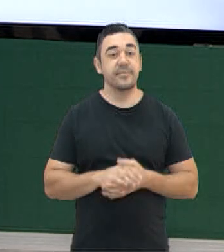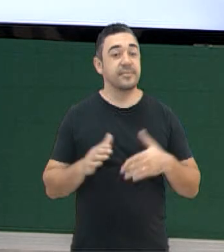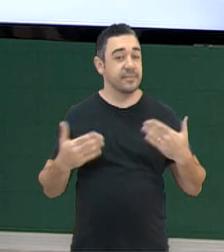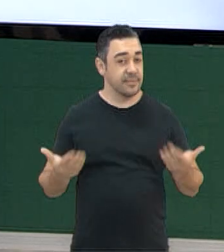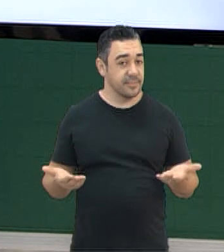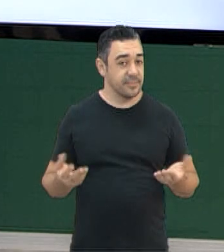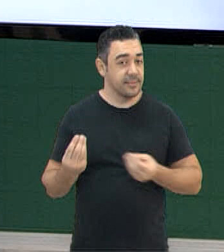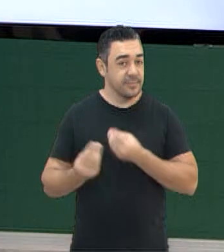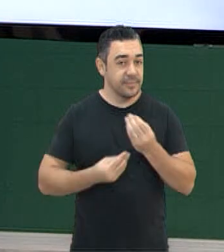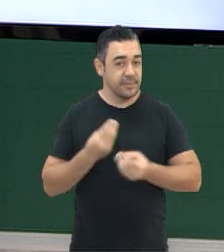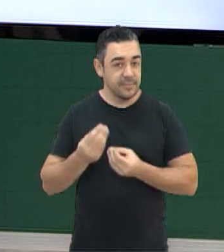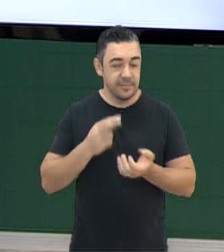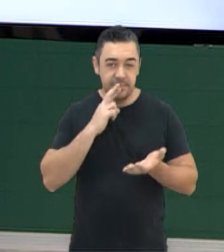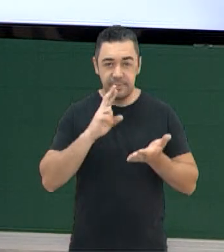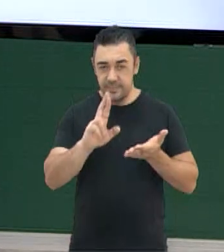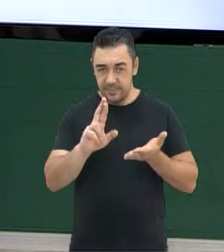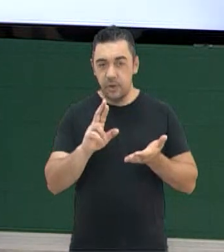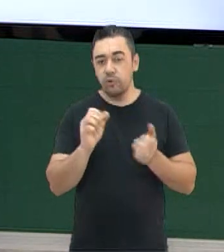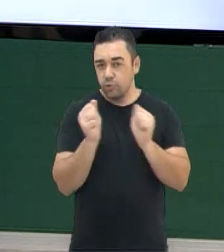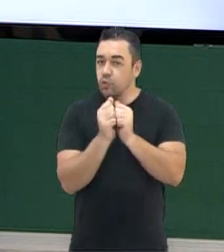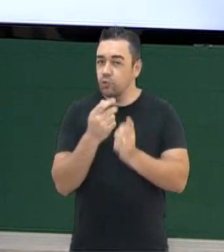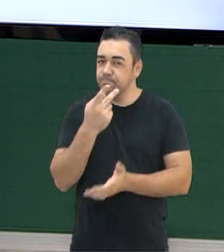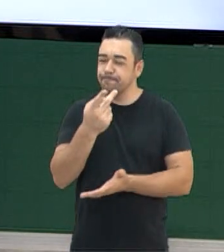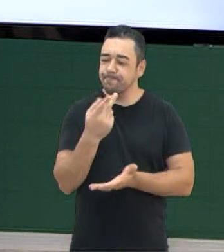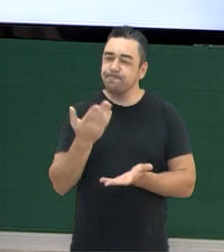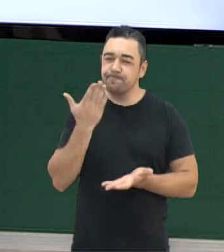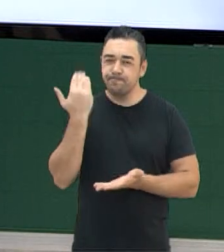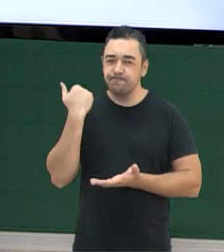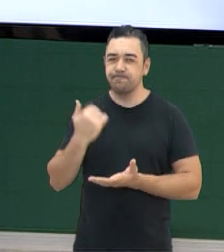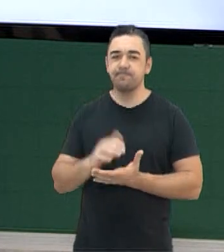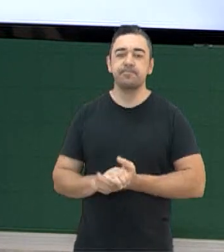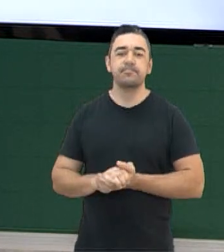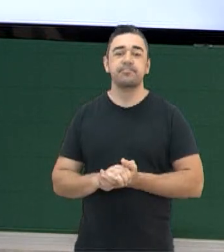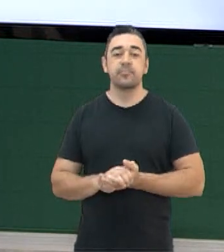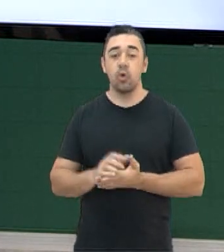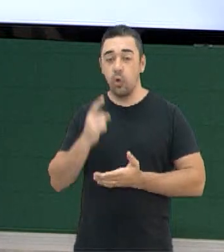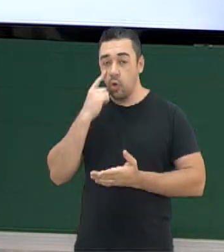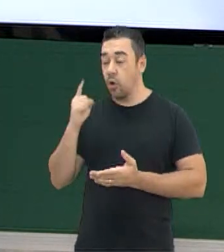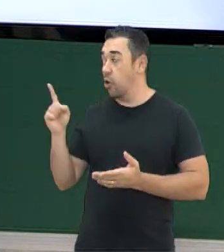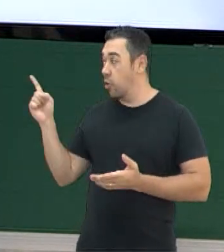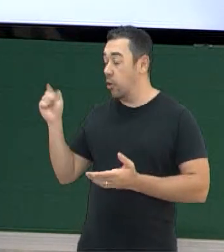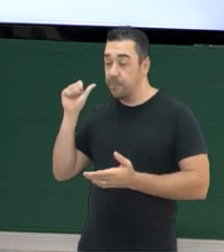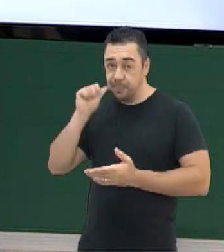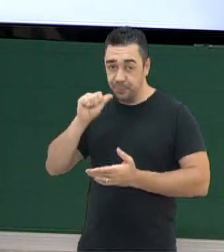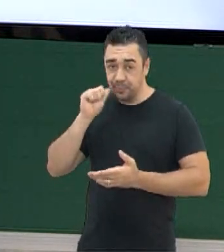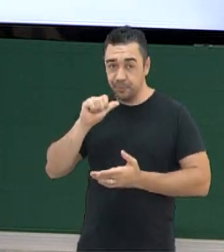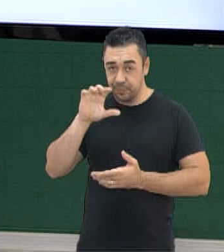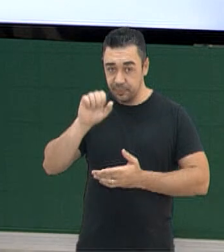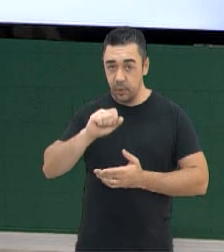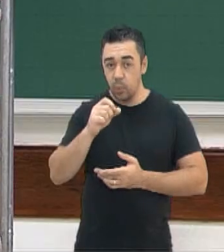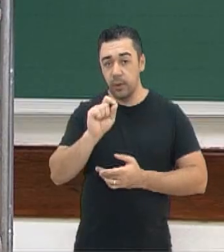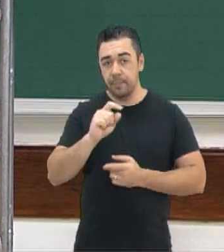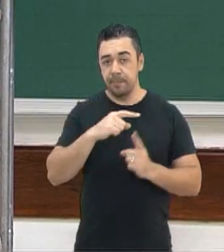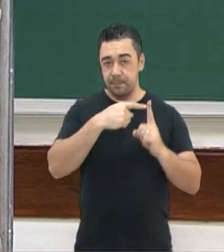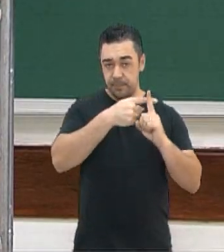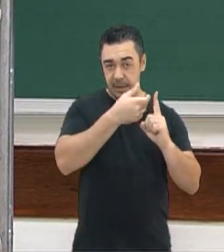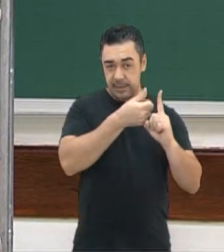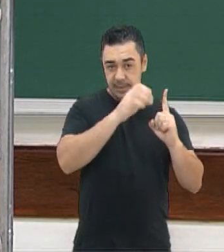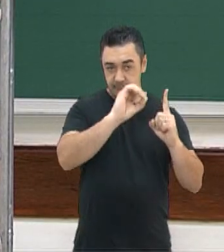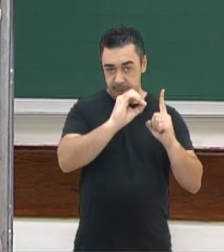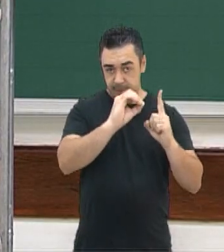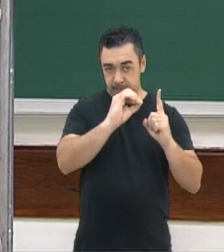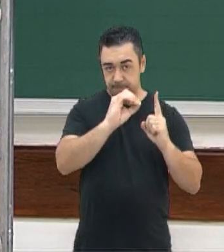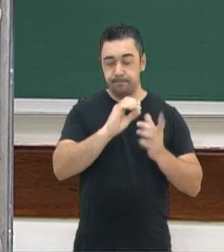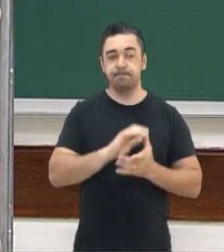Então, como é que ficou? Eu vou fazer esse com vocês no quadro. Olha lá, a Núbia, ela pegou o monômio mais